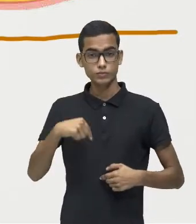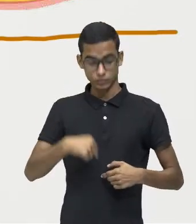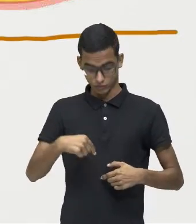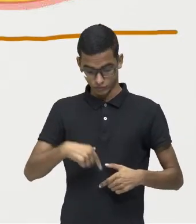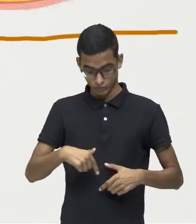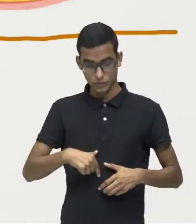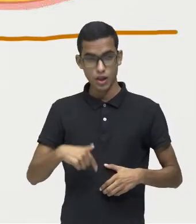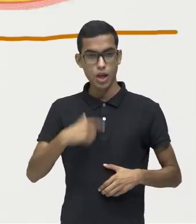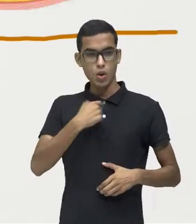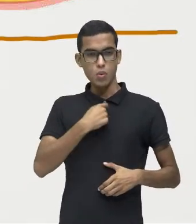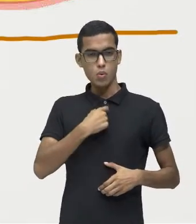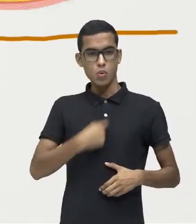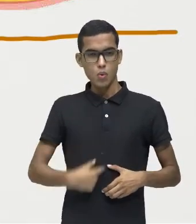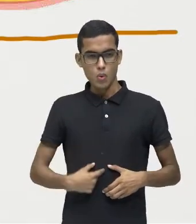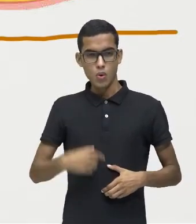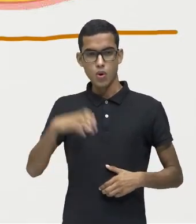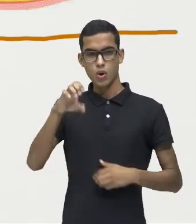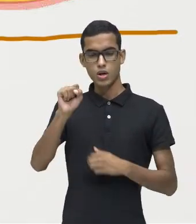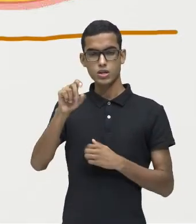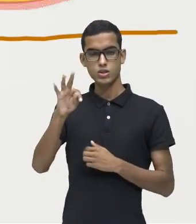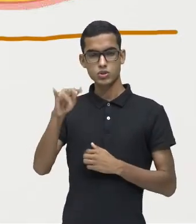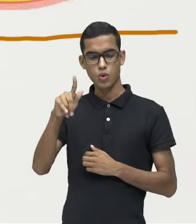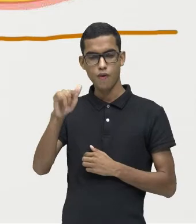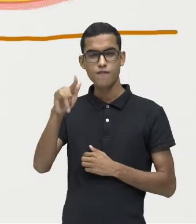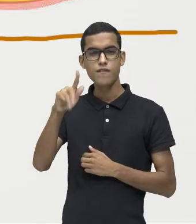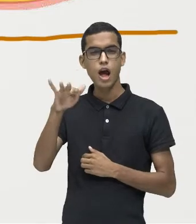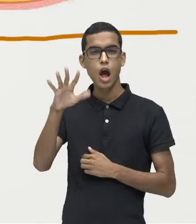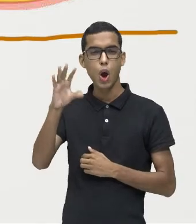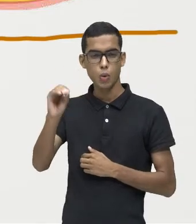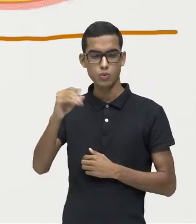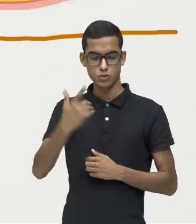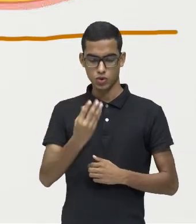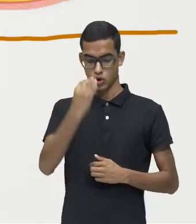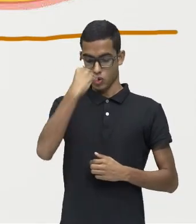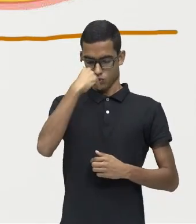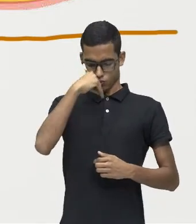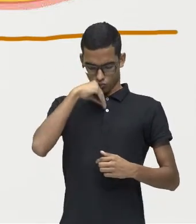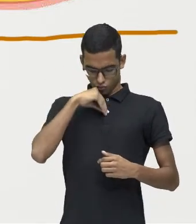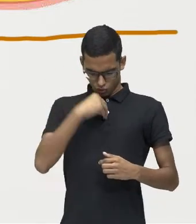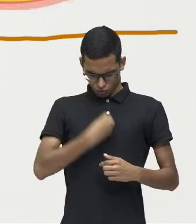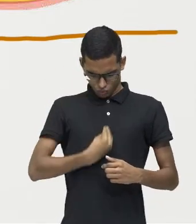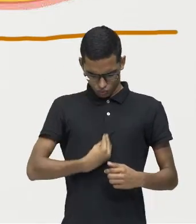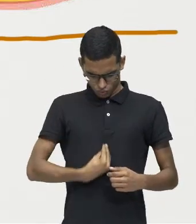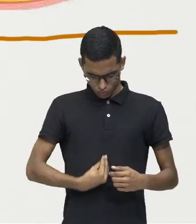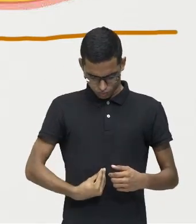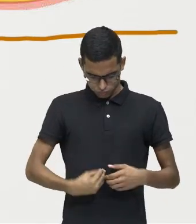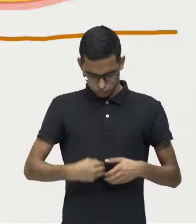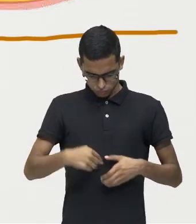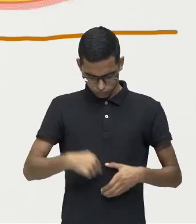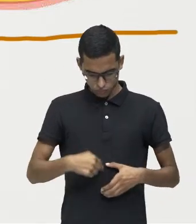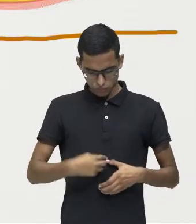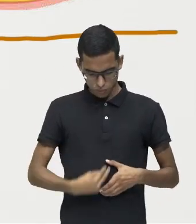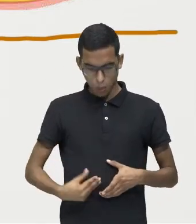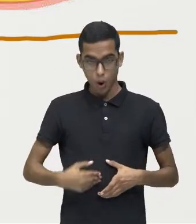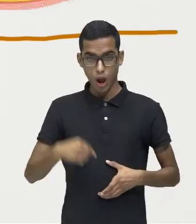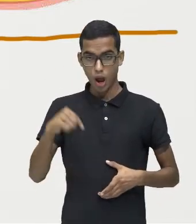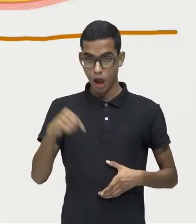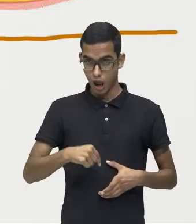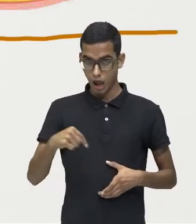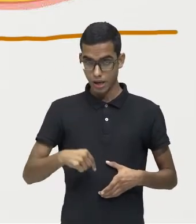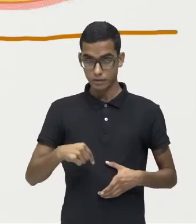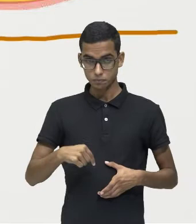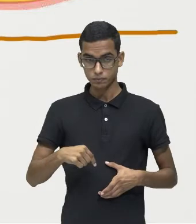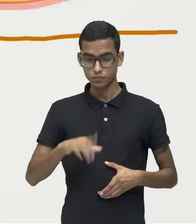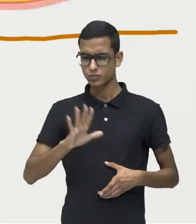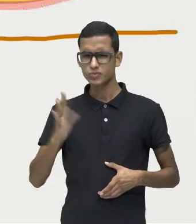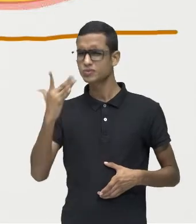de esôfago, por onde o alimento percorre esse canal e chega aqui, ó, no estômago. Quando chega no estômago,